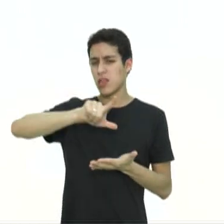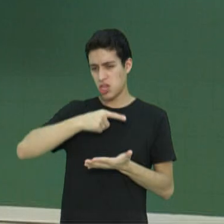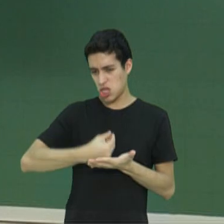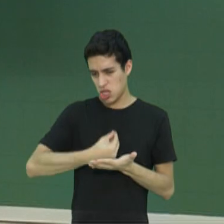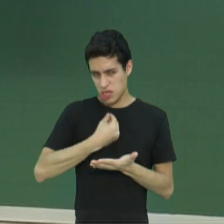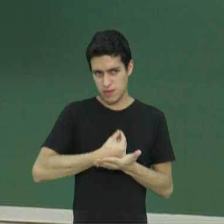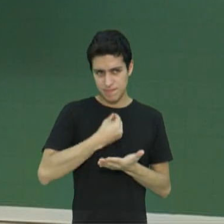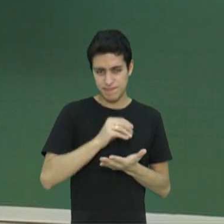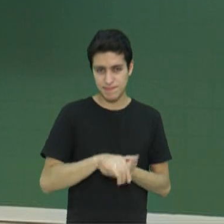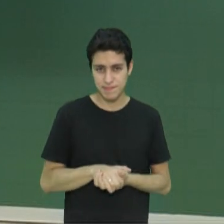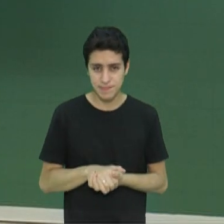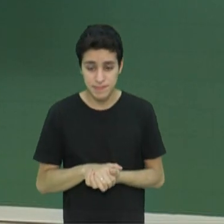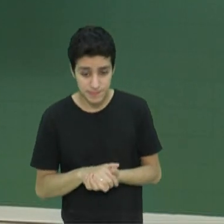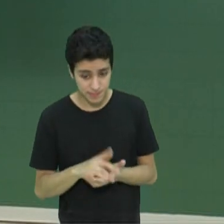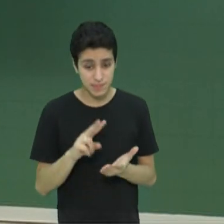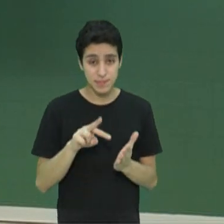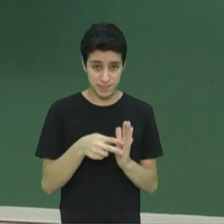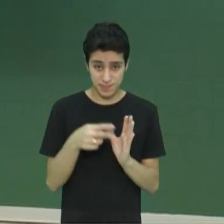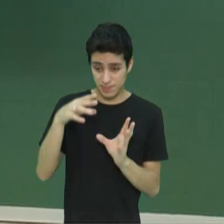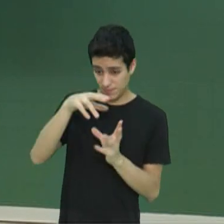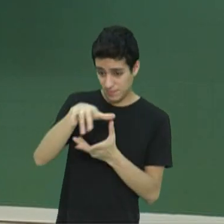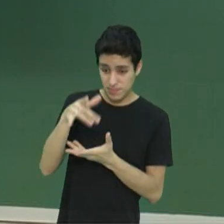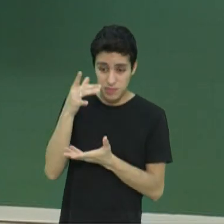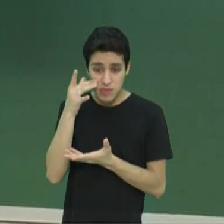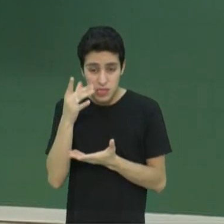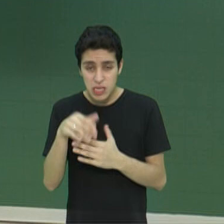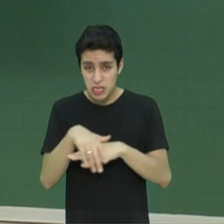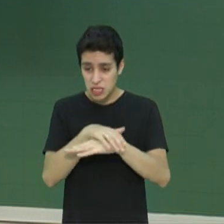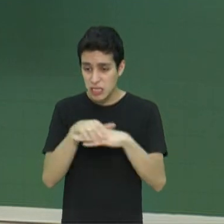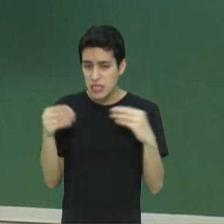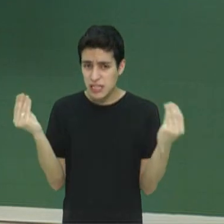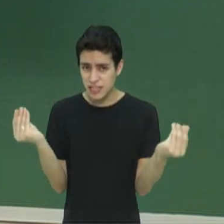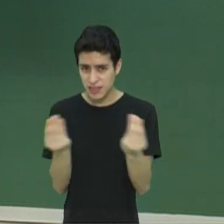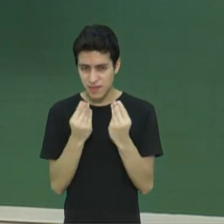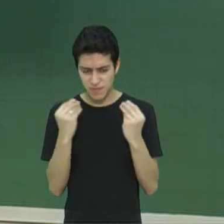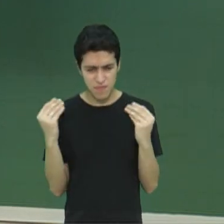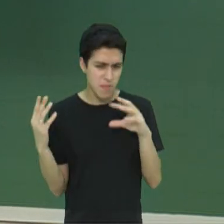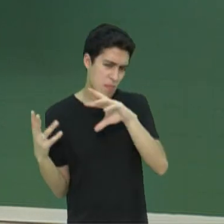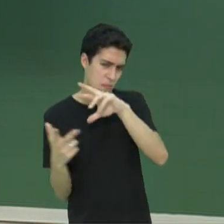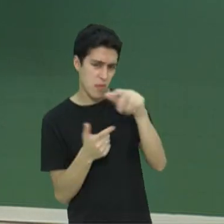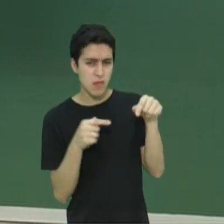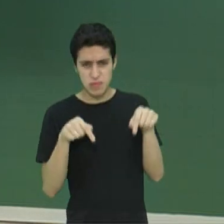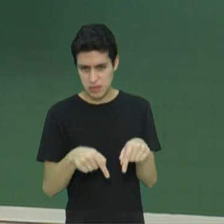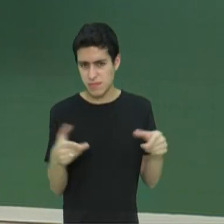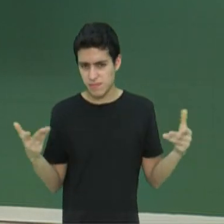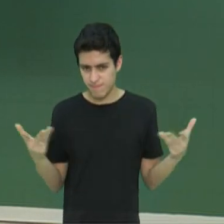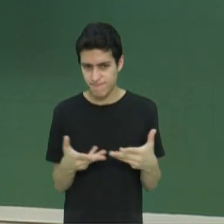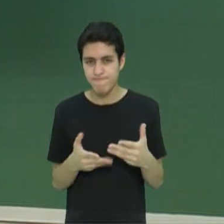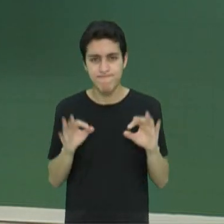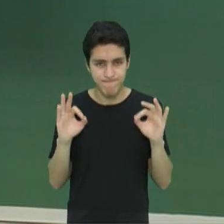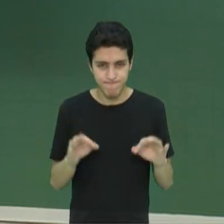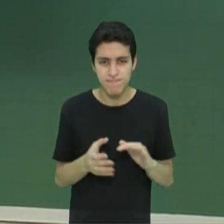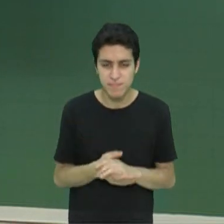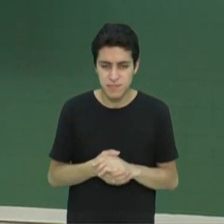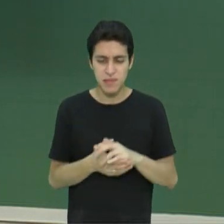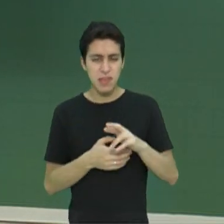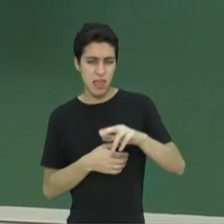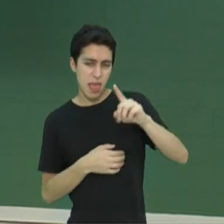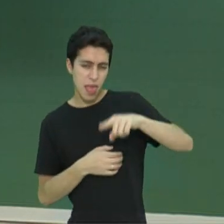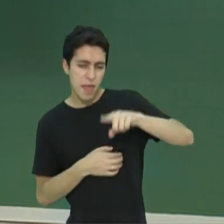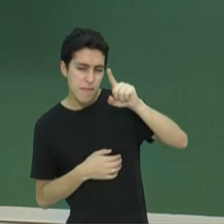temos o gato real, que está no mundo sensível. O que é o mundo sensível? É o mundo que nós estamos vivendo aqui agora, certo? Que é